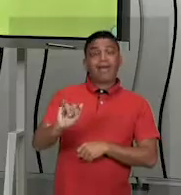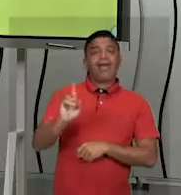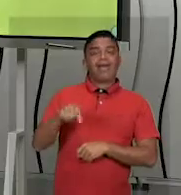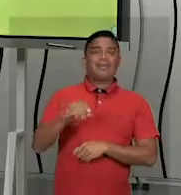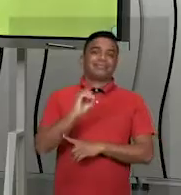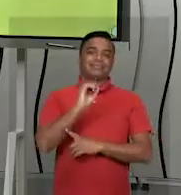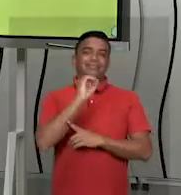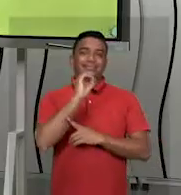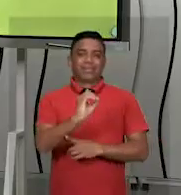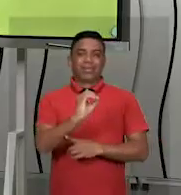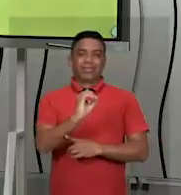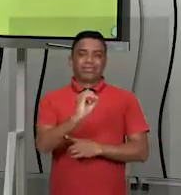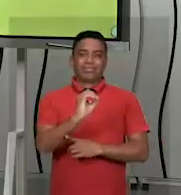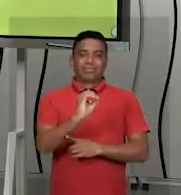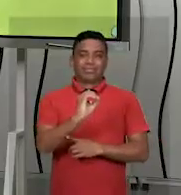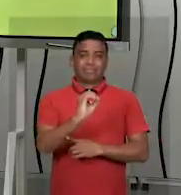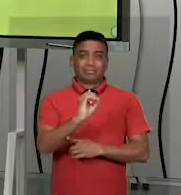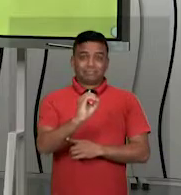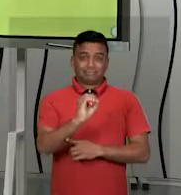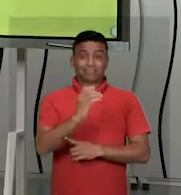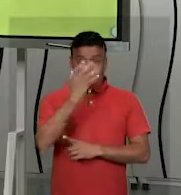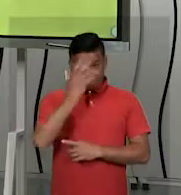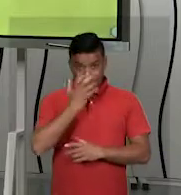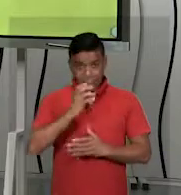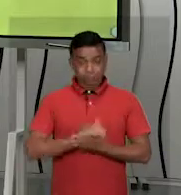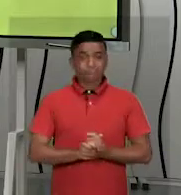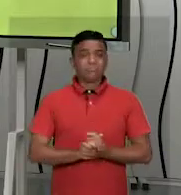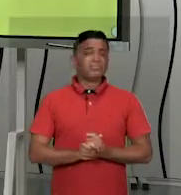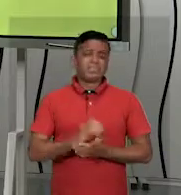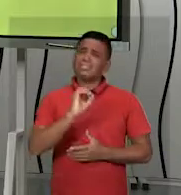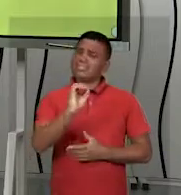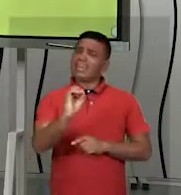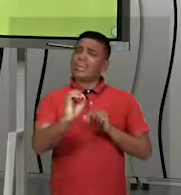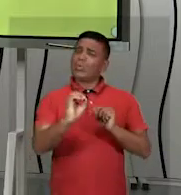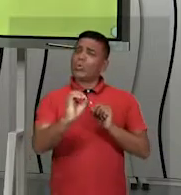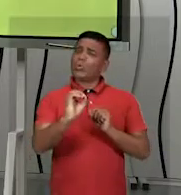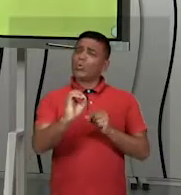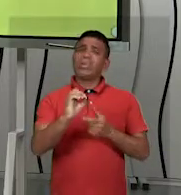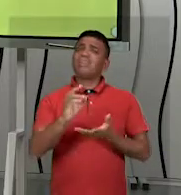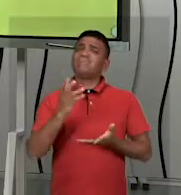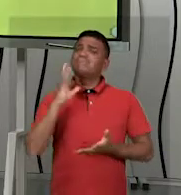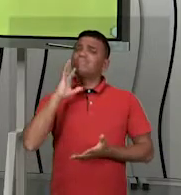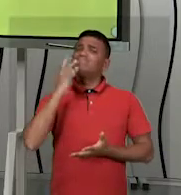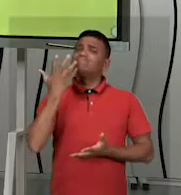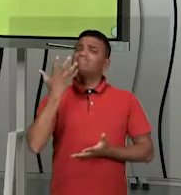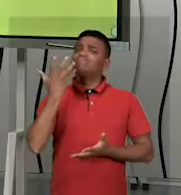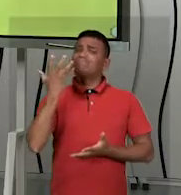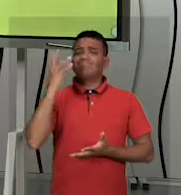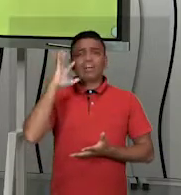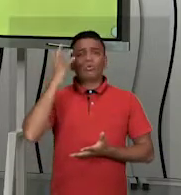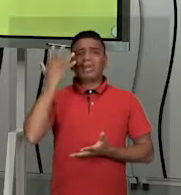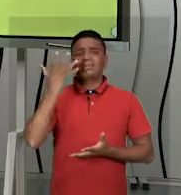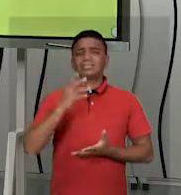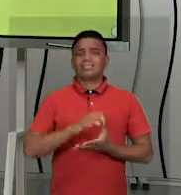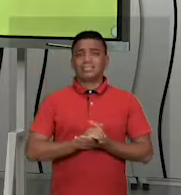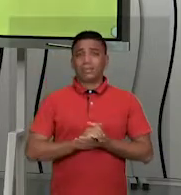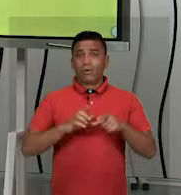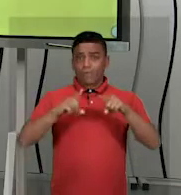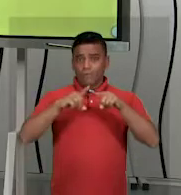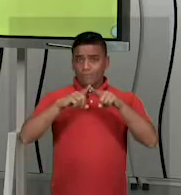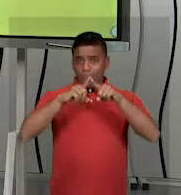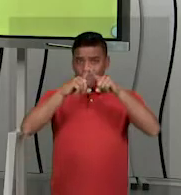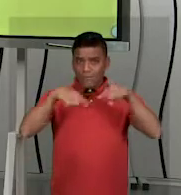zero. Certo? Quando ele fica zero, o que acontece? A nossa variação da energia